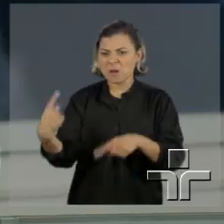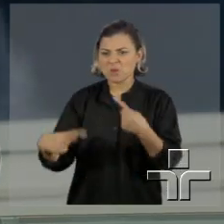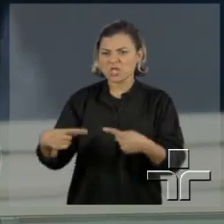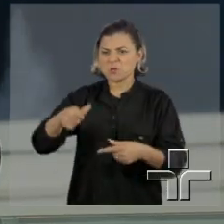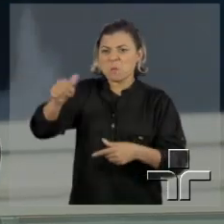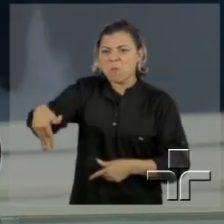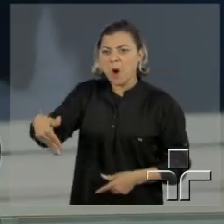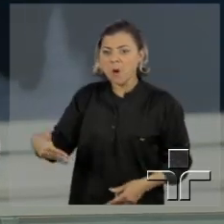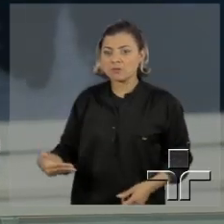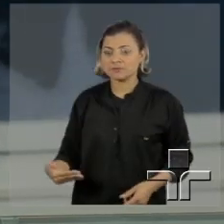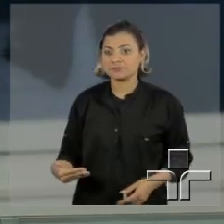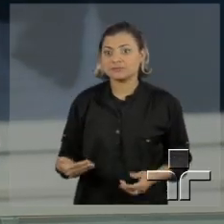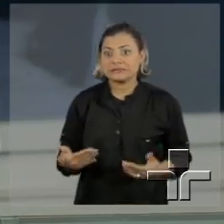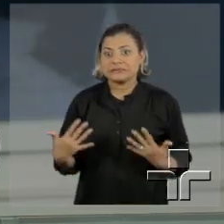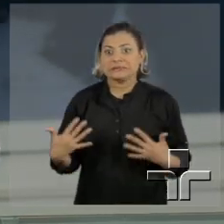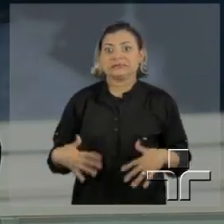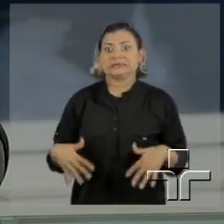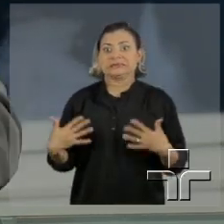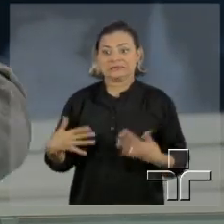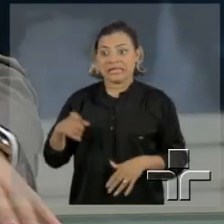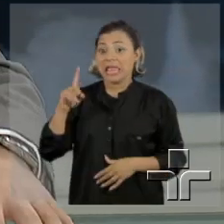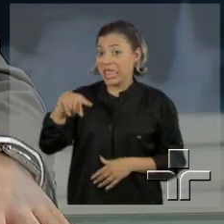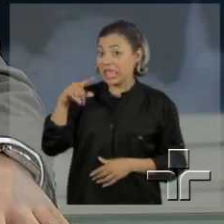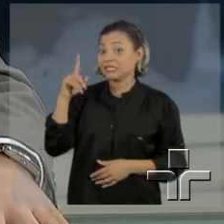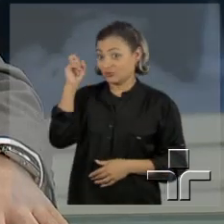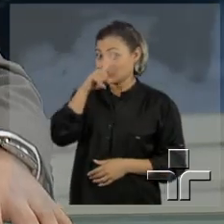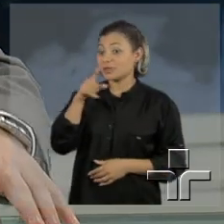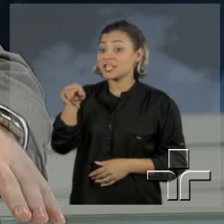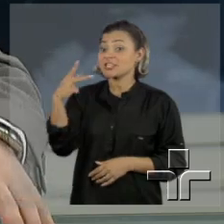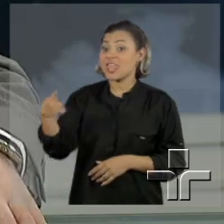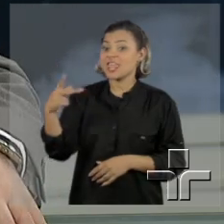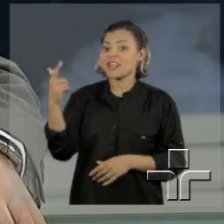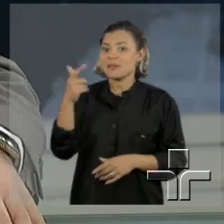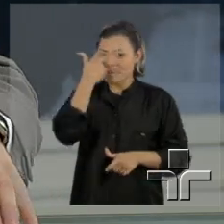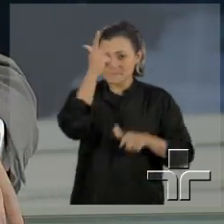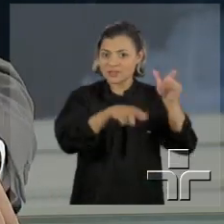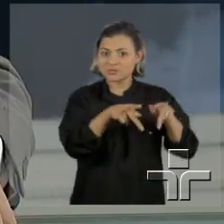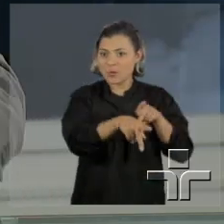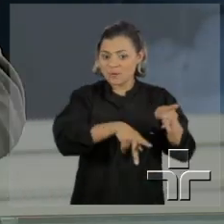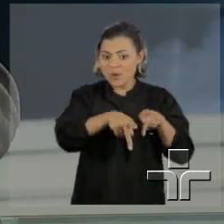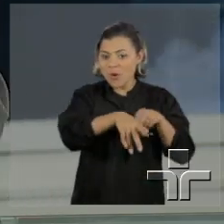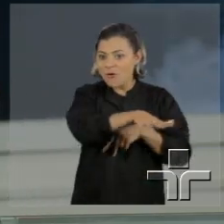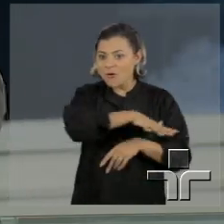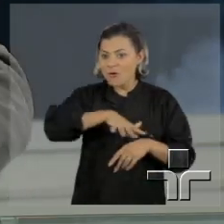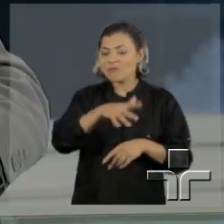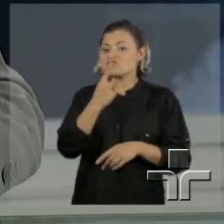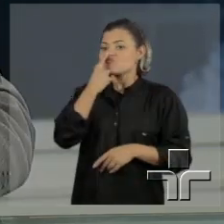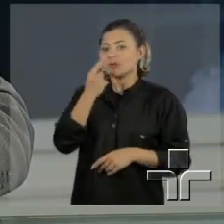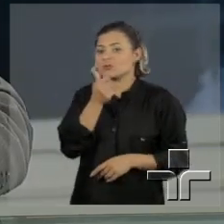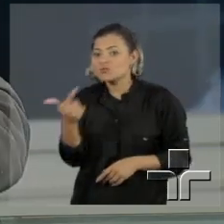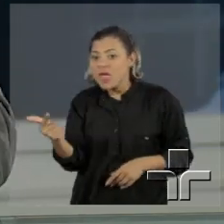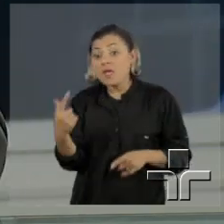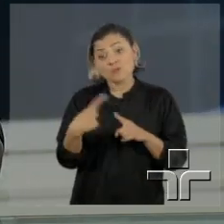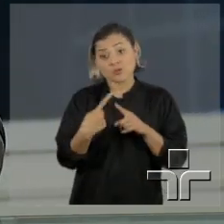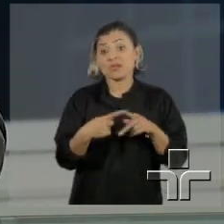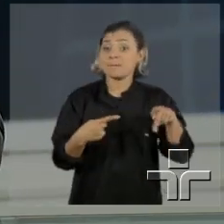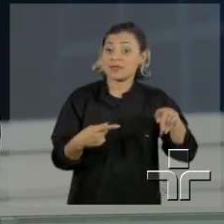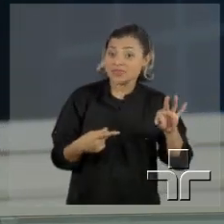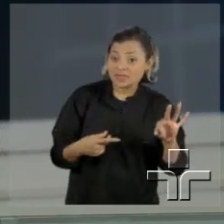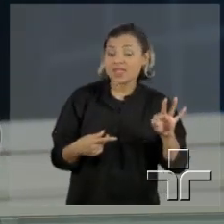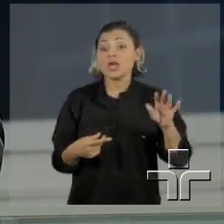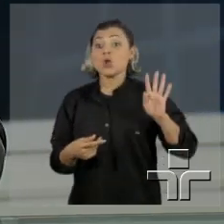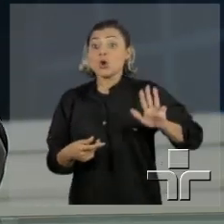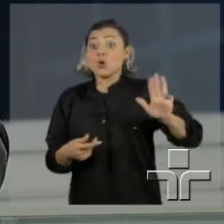ele tem muita dificuldade de penetração, sobretudo porque o petismo e o lulismo ali tem muita força. Então, assim,